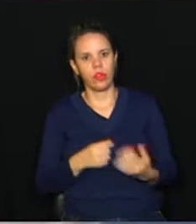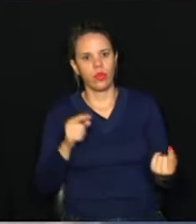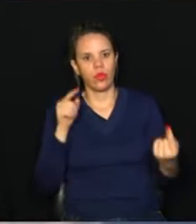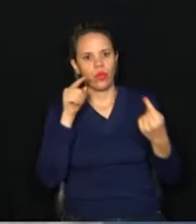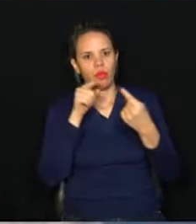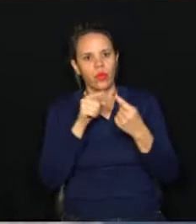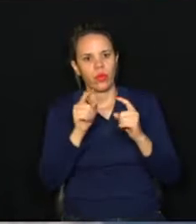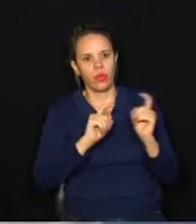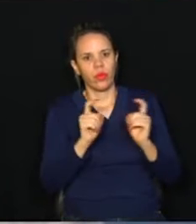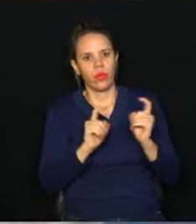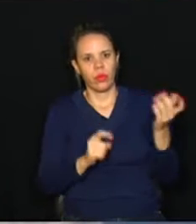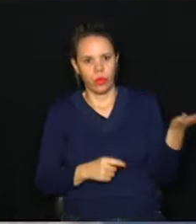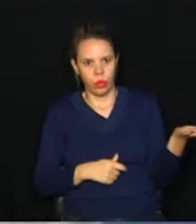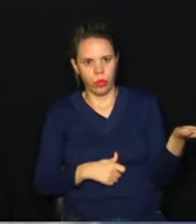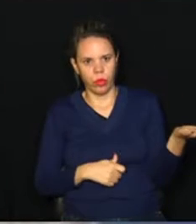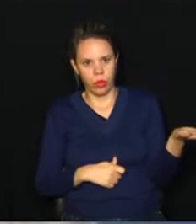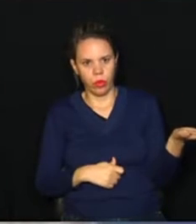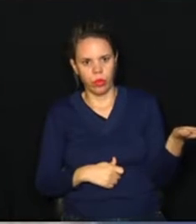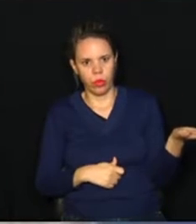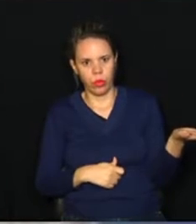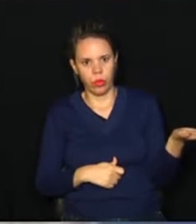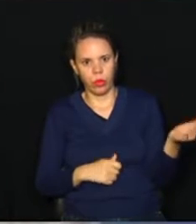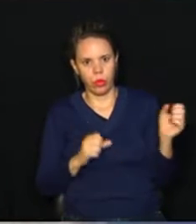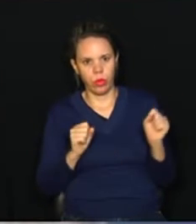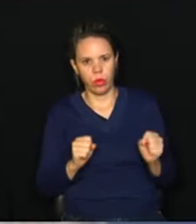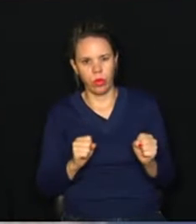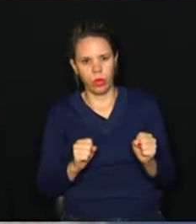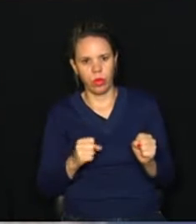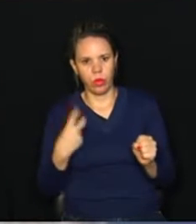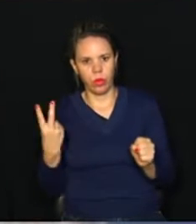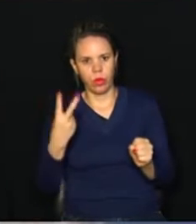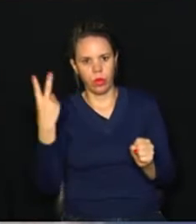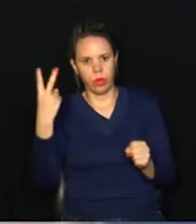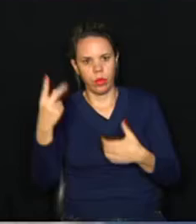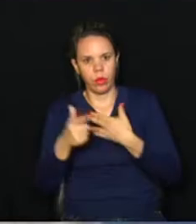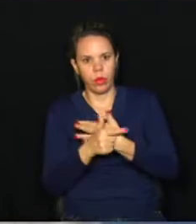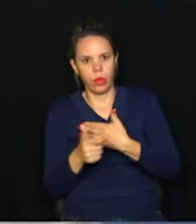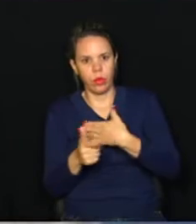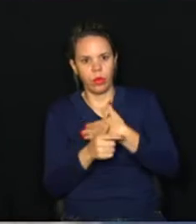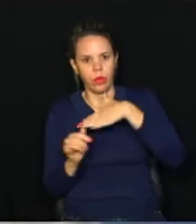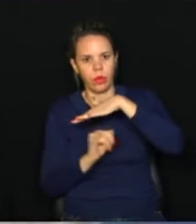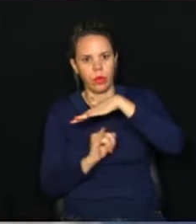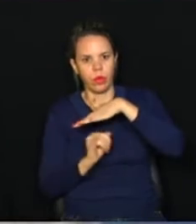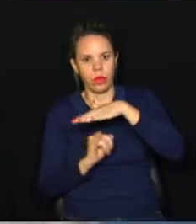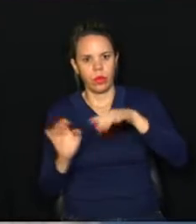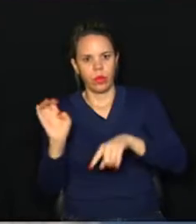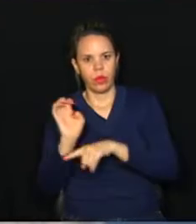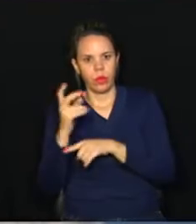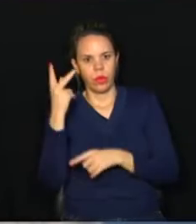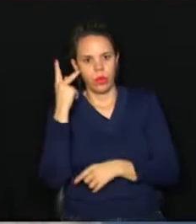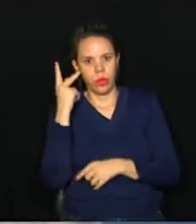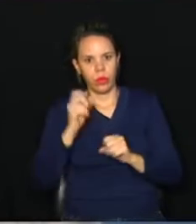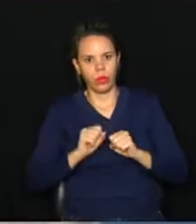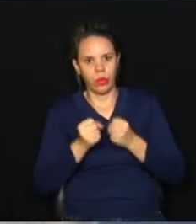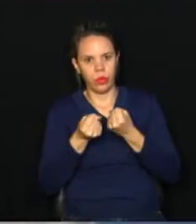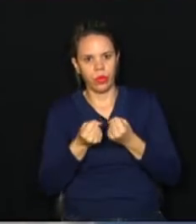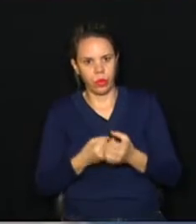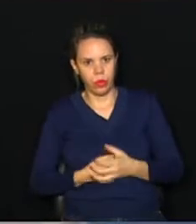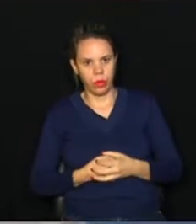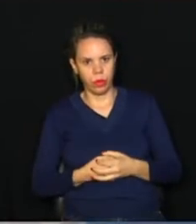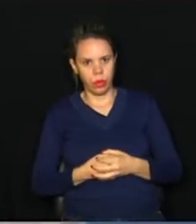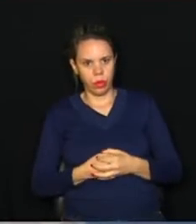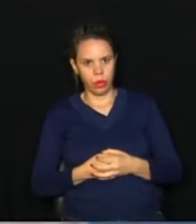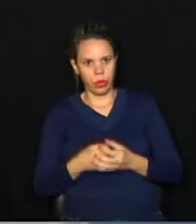dessa reunião é exatamente a gente poder valorizar o papel dos institutos no Estado de São Paulo para defendê-lo.